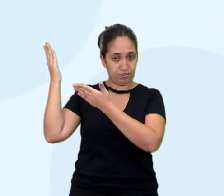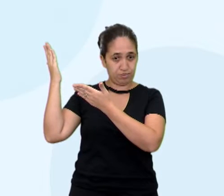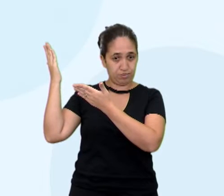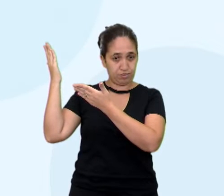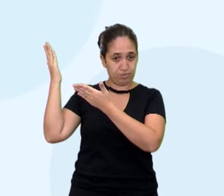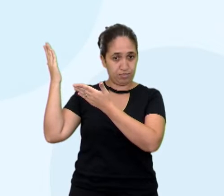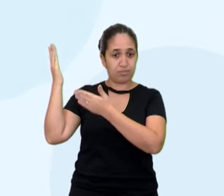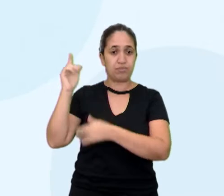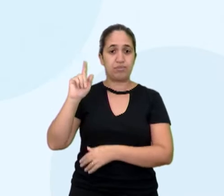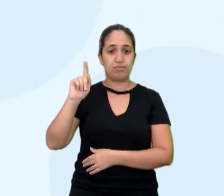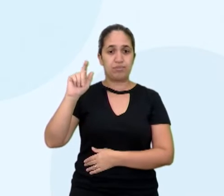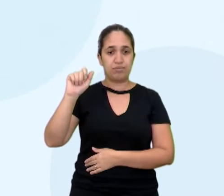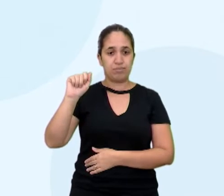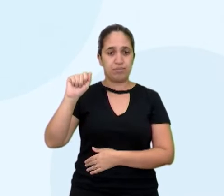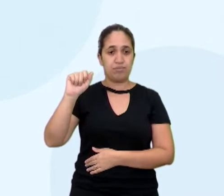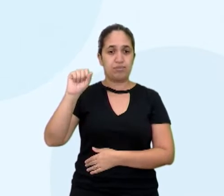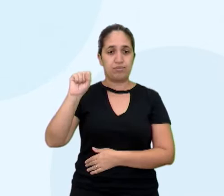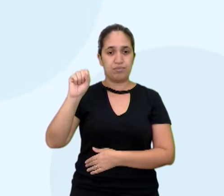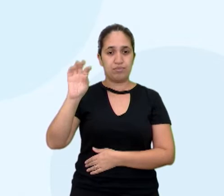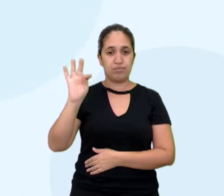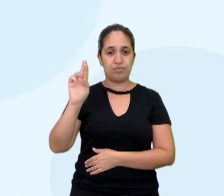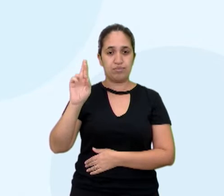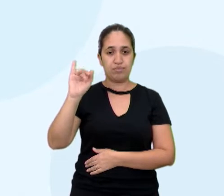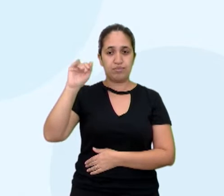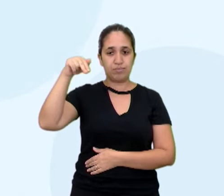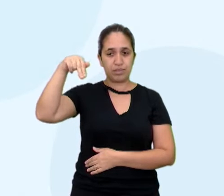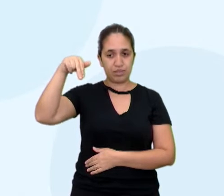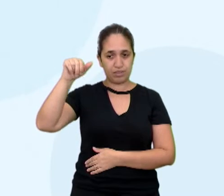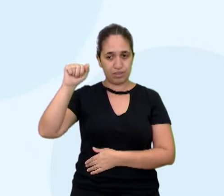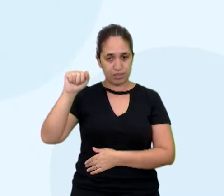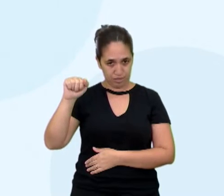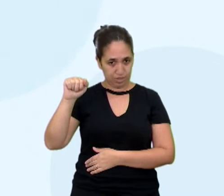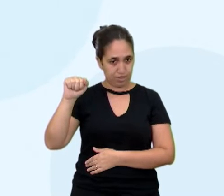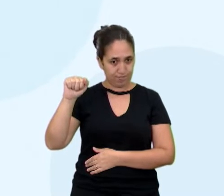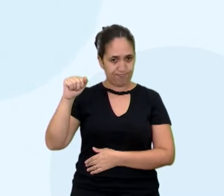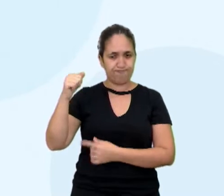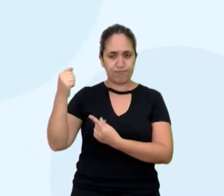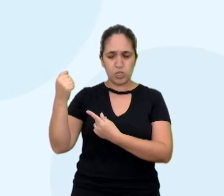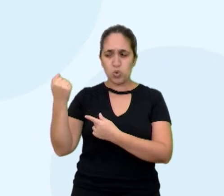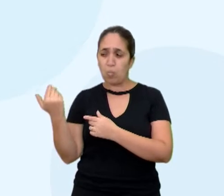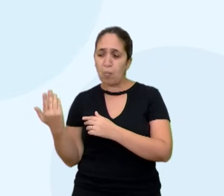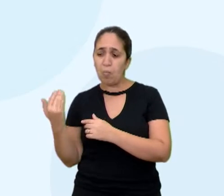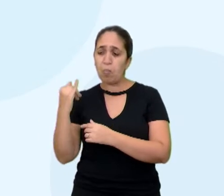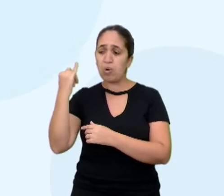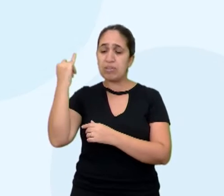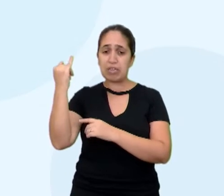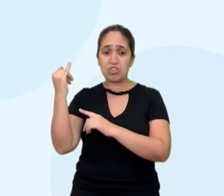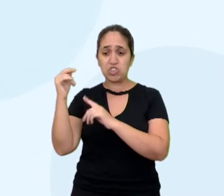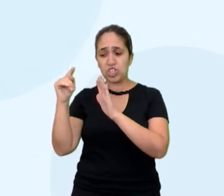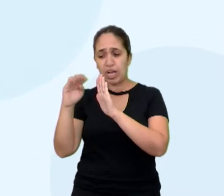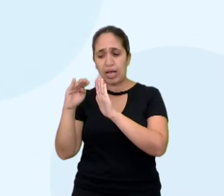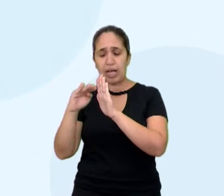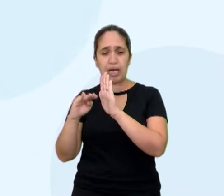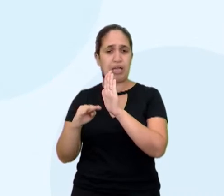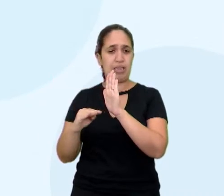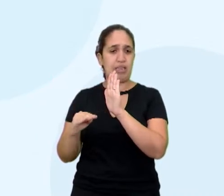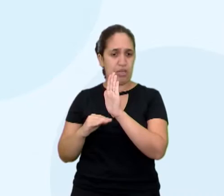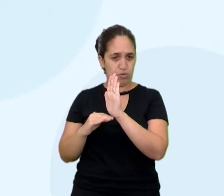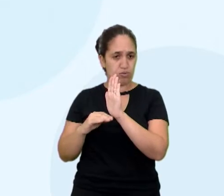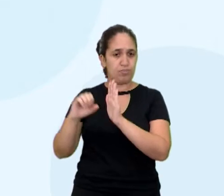Olha, a gastrina, que a gente vai ver especificamente então o papel de cada um deles. Então, a gastrina,